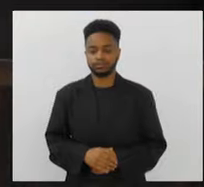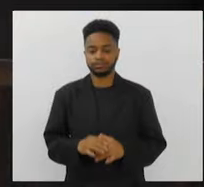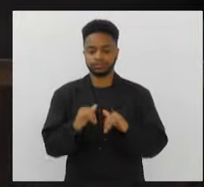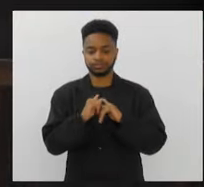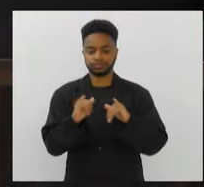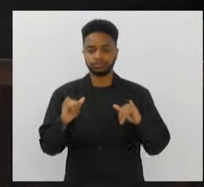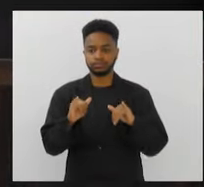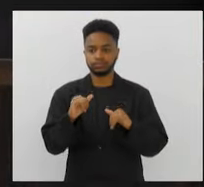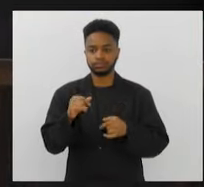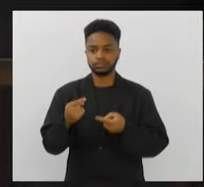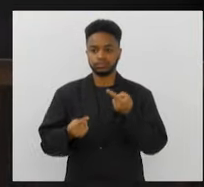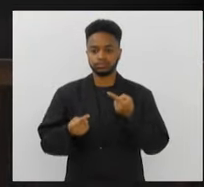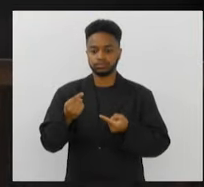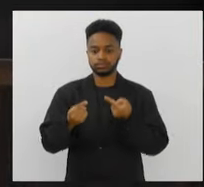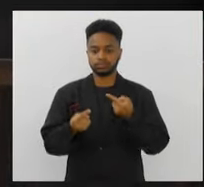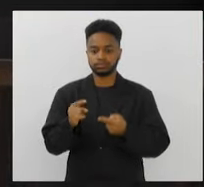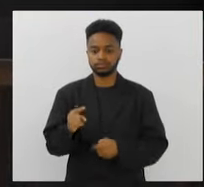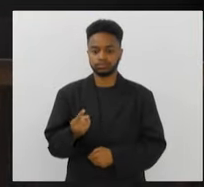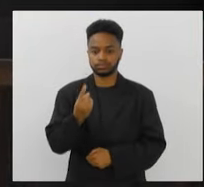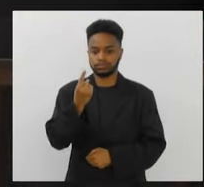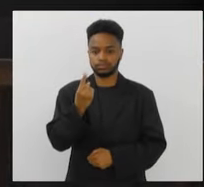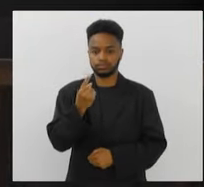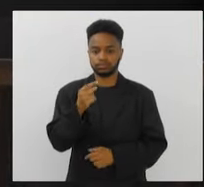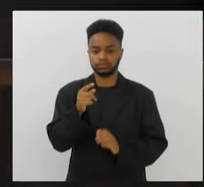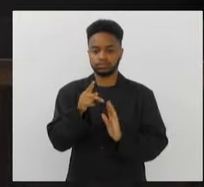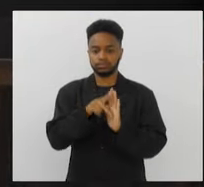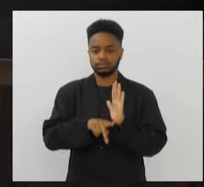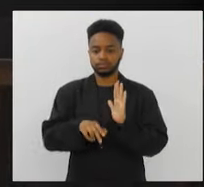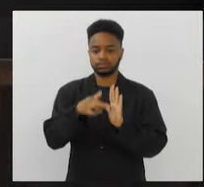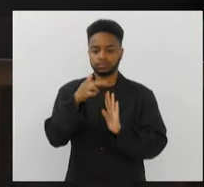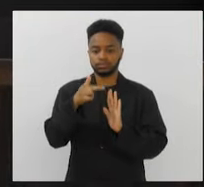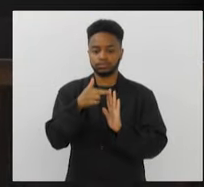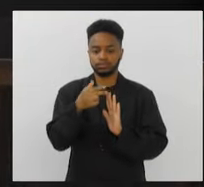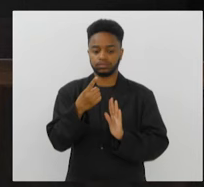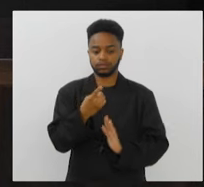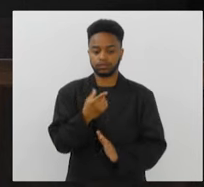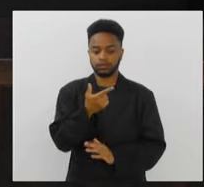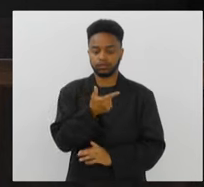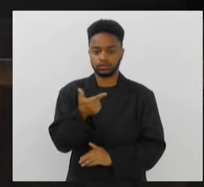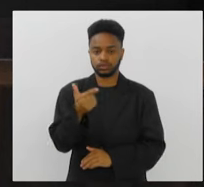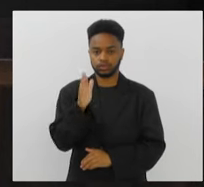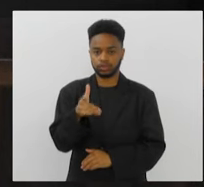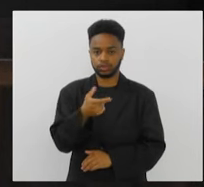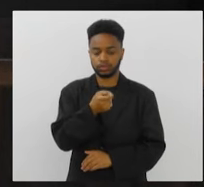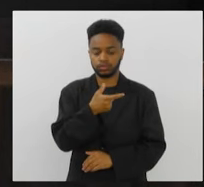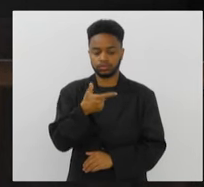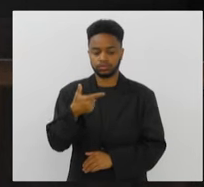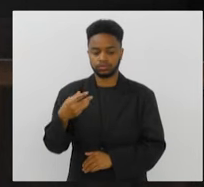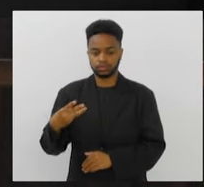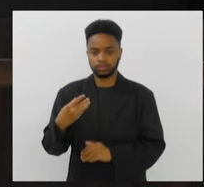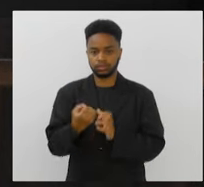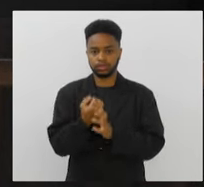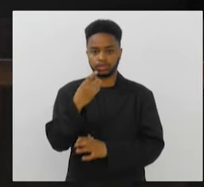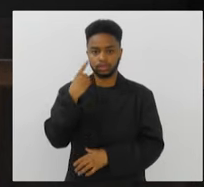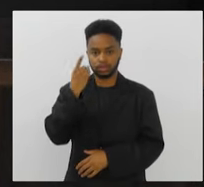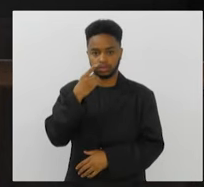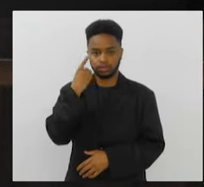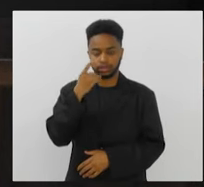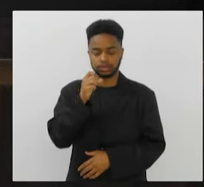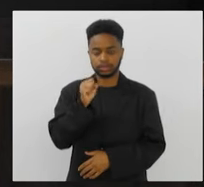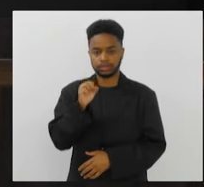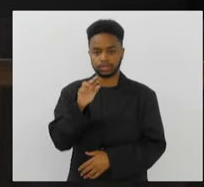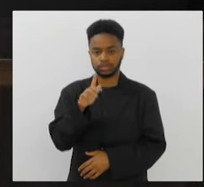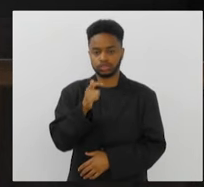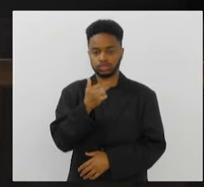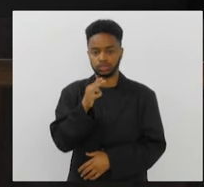Anuncio, em discussão única, projeto de resolução número 122 de 2023, de autoria do deputado doutor Serginho,